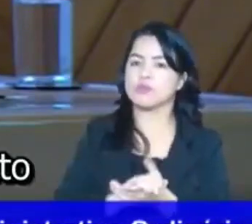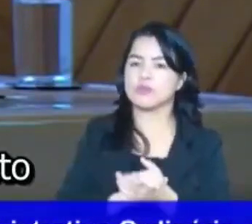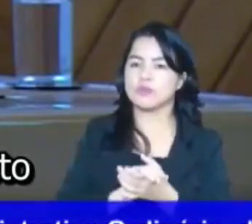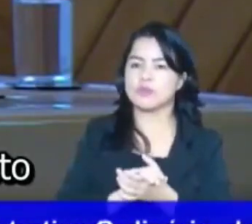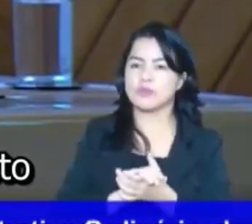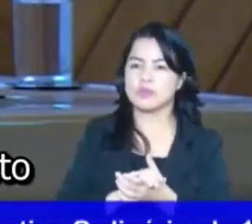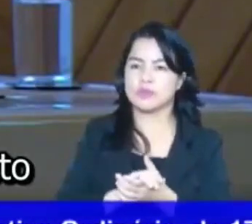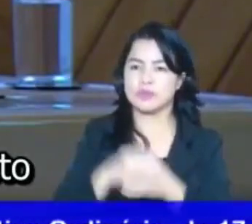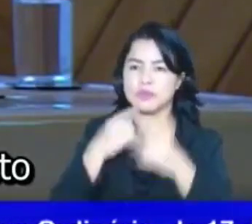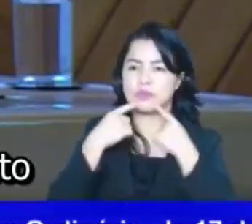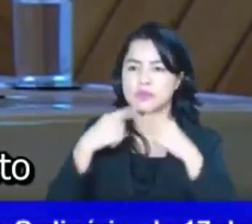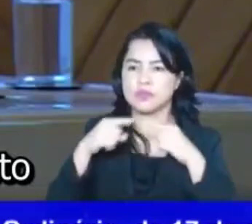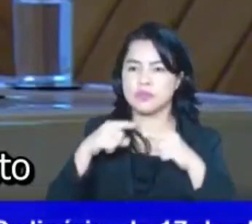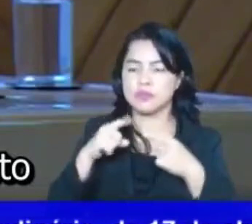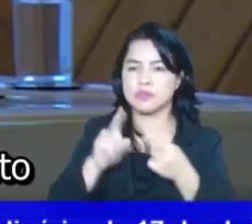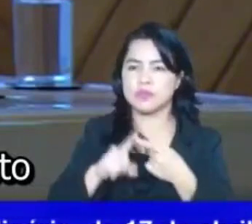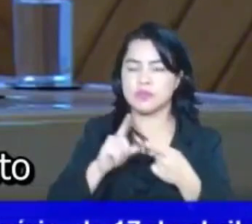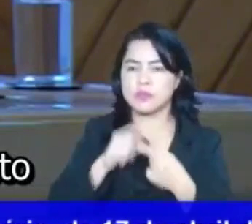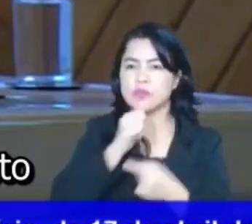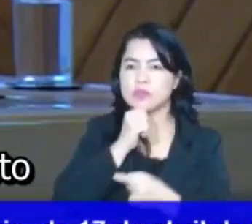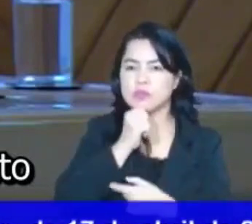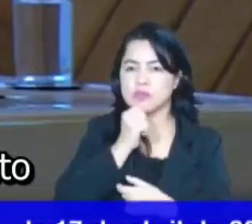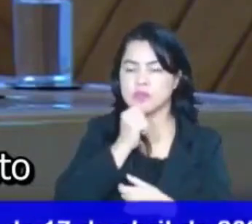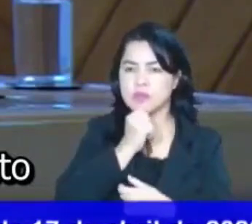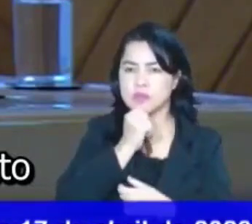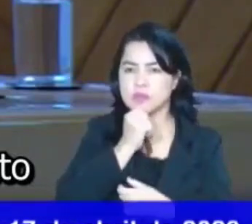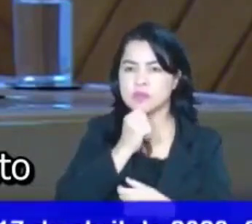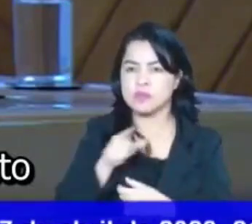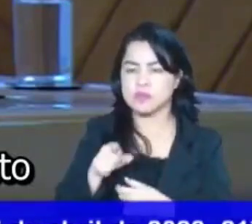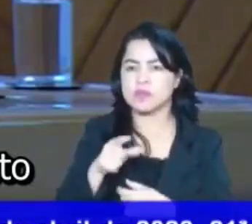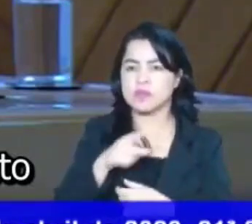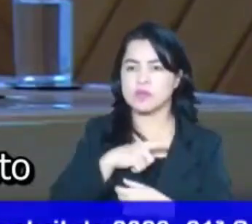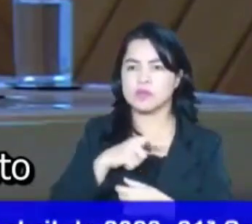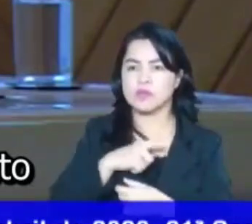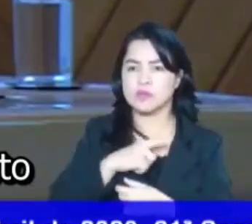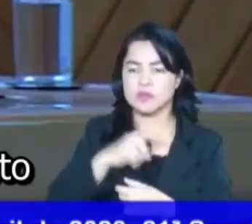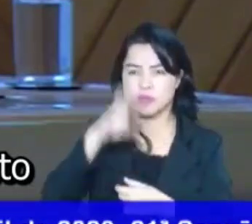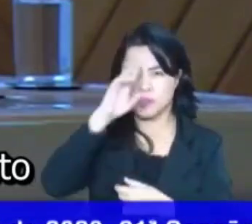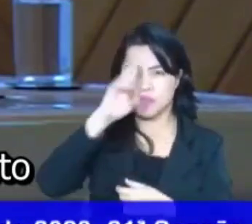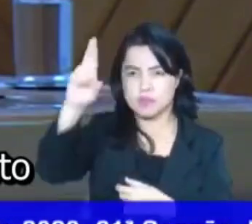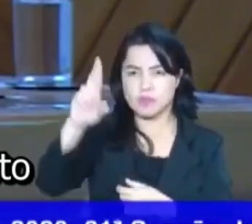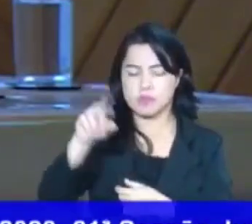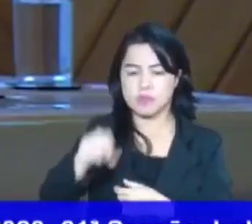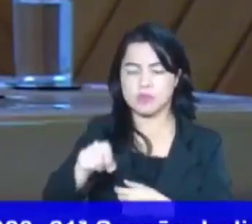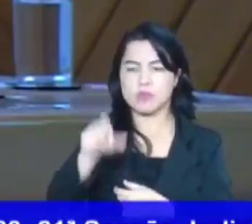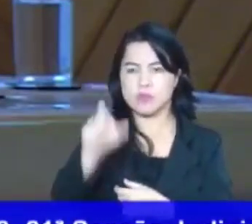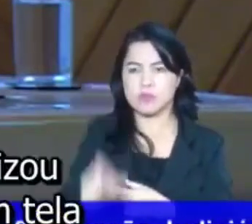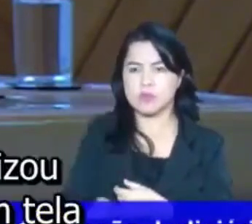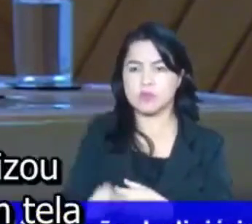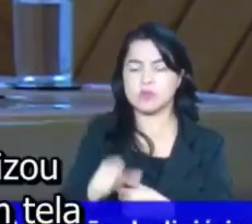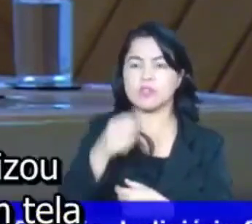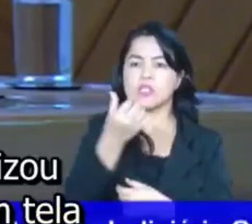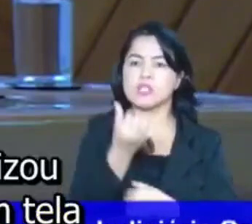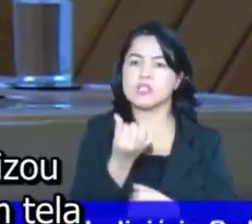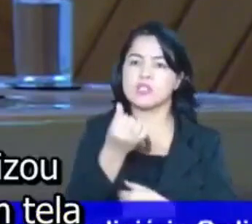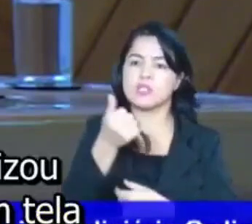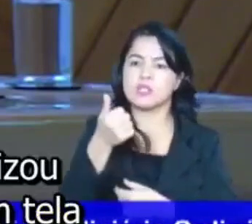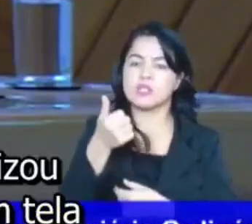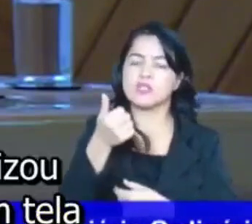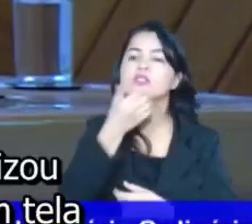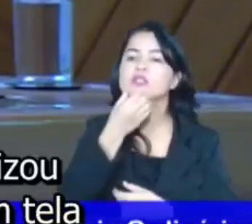Argumentou-se ainda que a decisão de recebimento da denúncia proferida pela autoridade coatora em 6 de 12